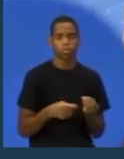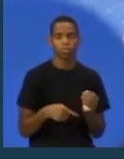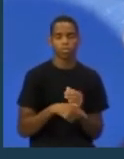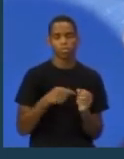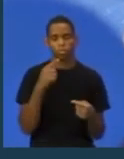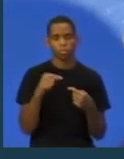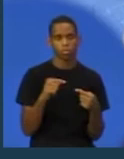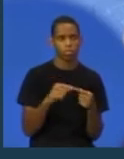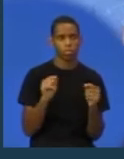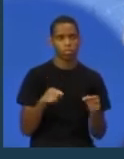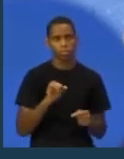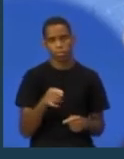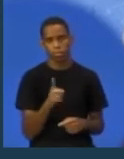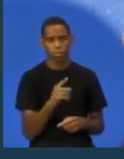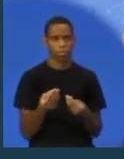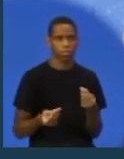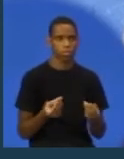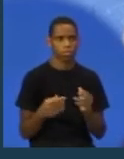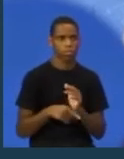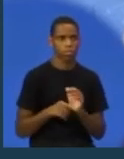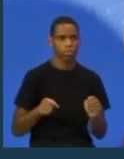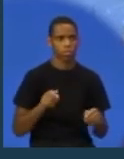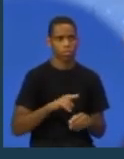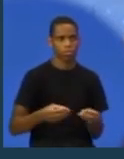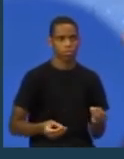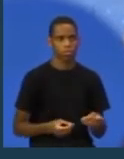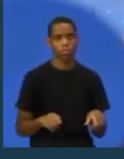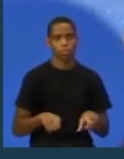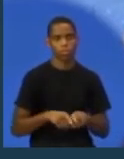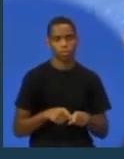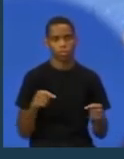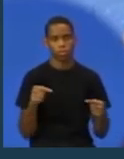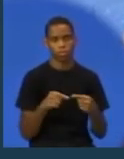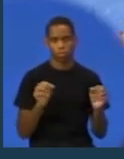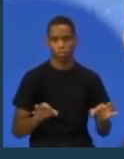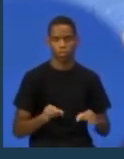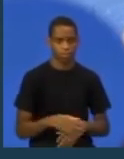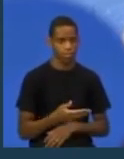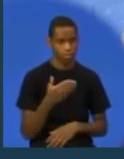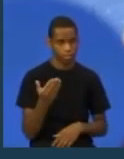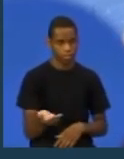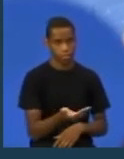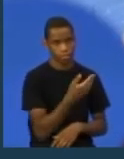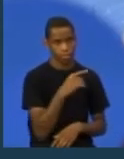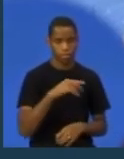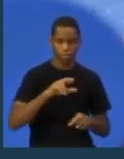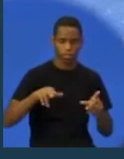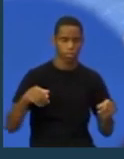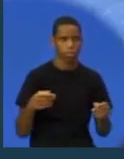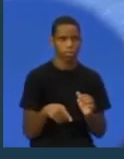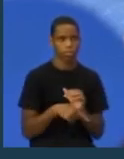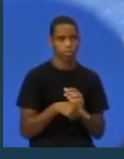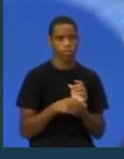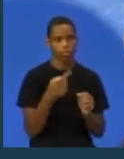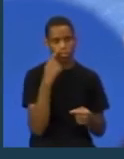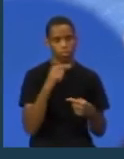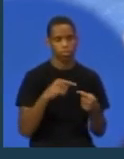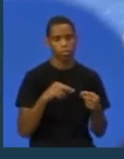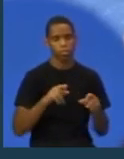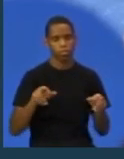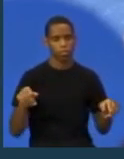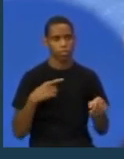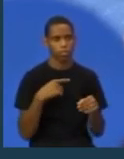tem maior dispersão, tem maior variabilidade e é mais heterogêneo. Nesse caso específico, o grupo mais